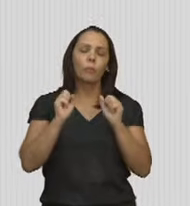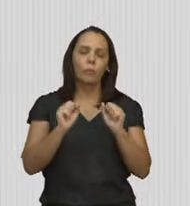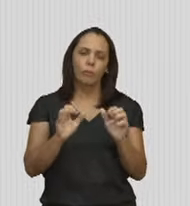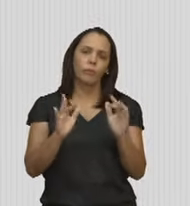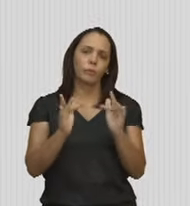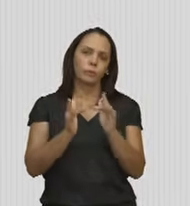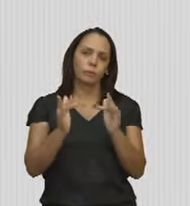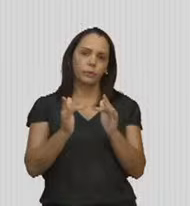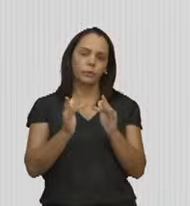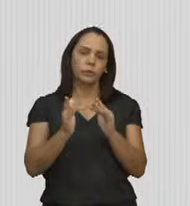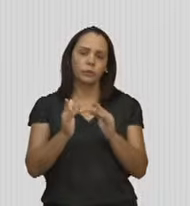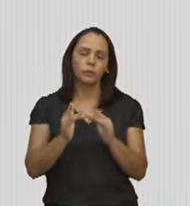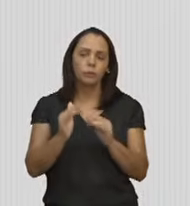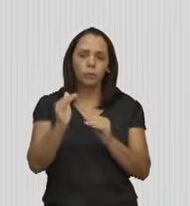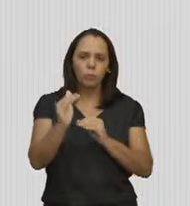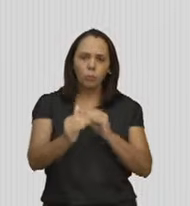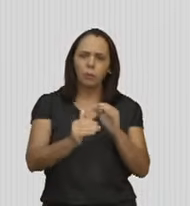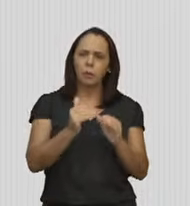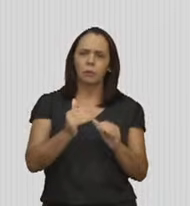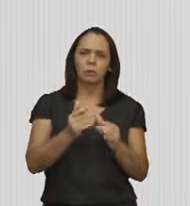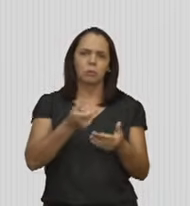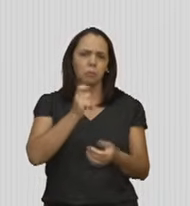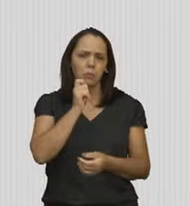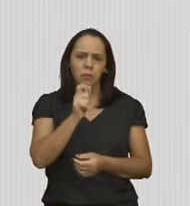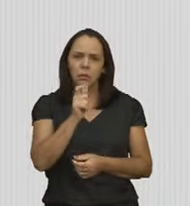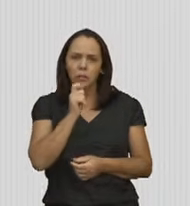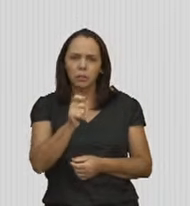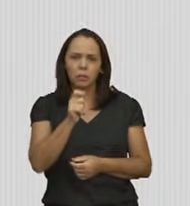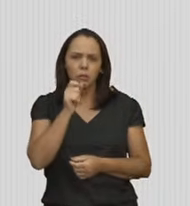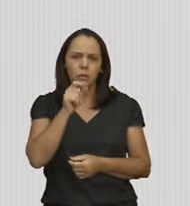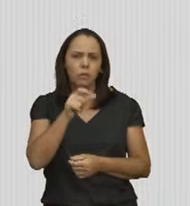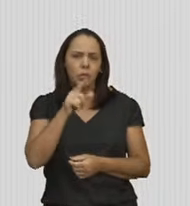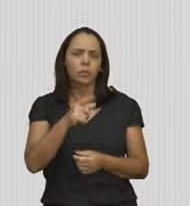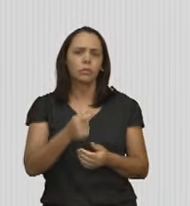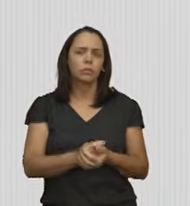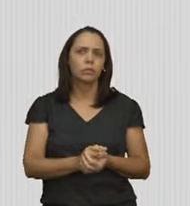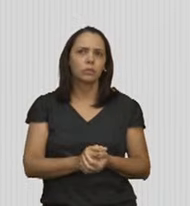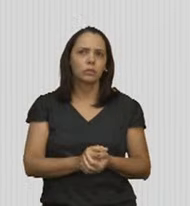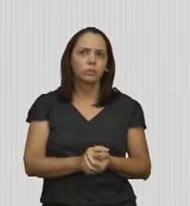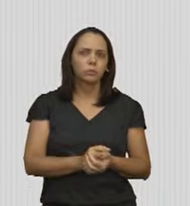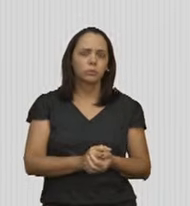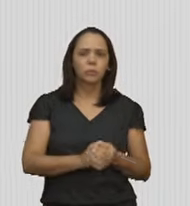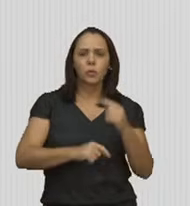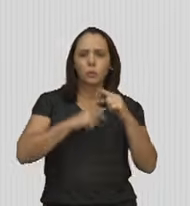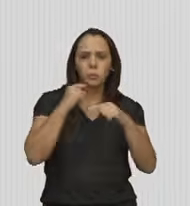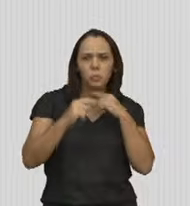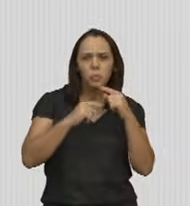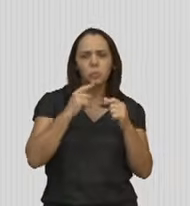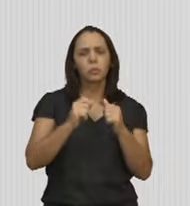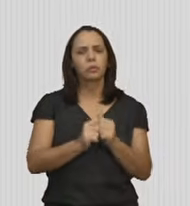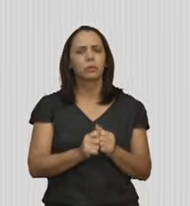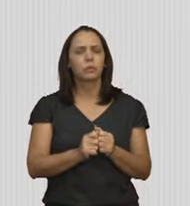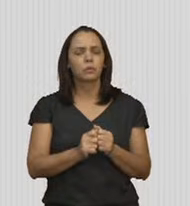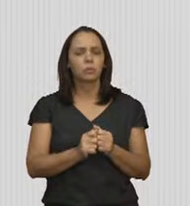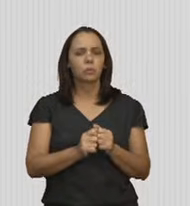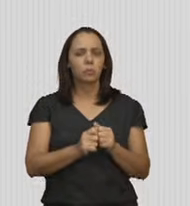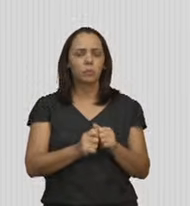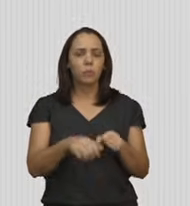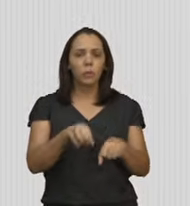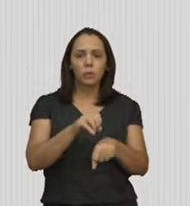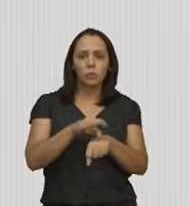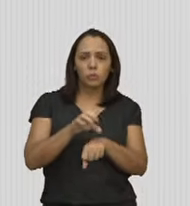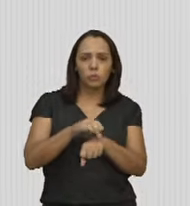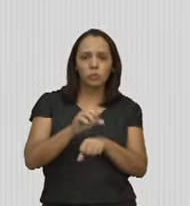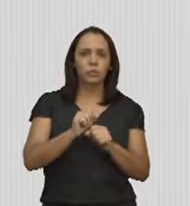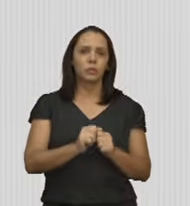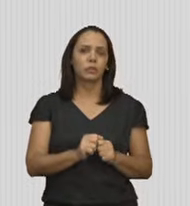gente, mande aí críticas, dúvidas, sugestões também de projetos de lei para que sejam elaborados. A gente gosta muito de